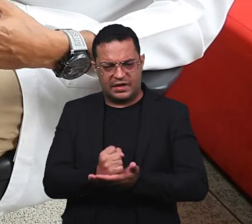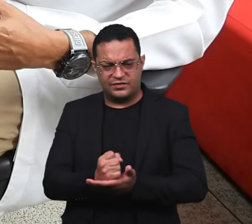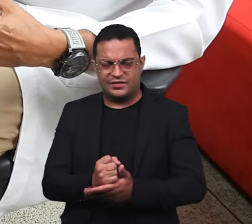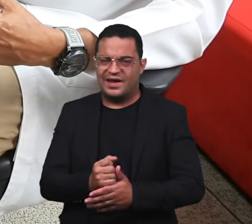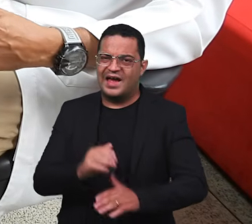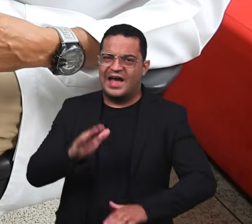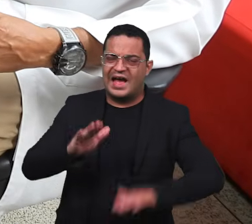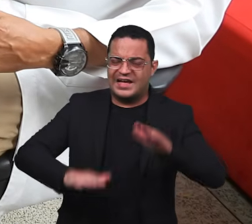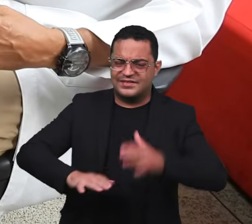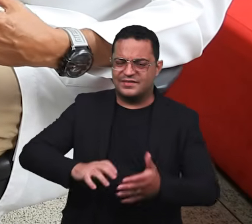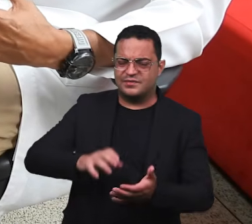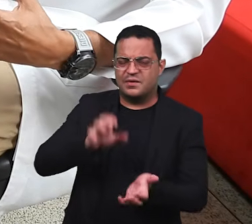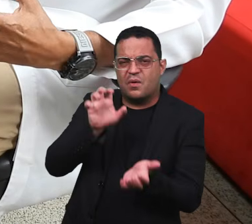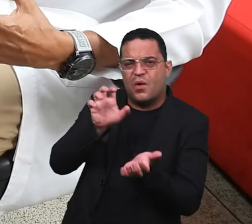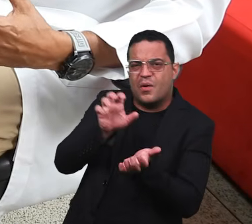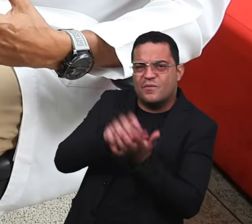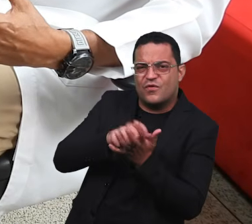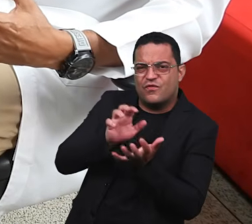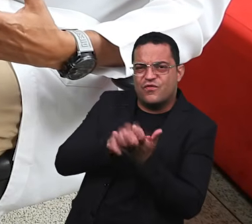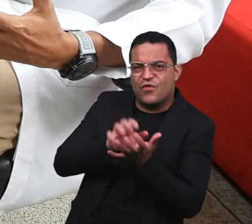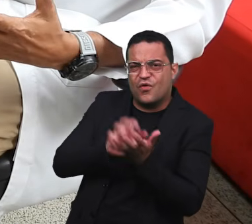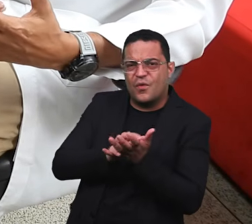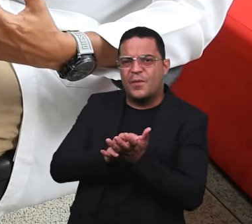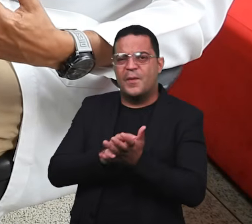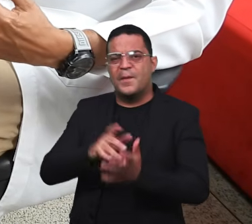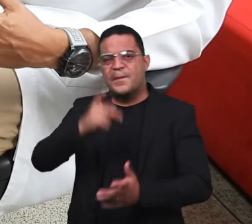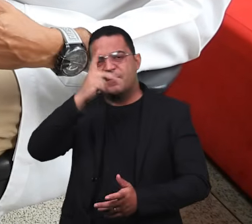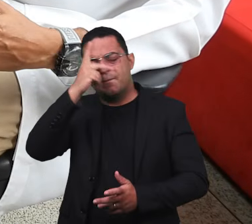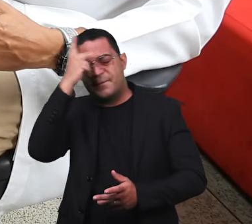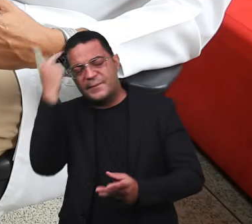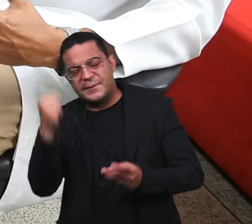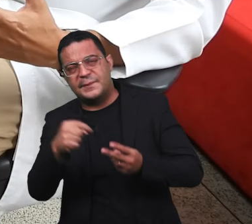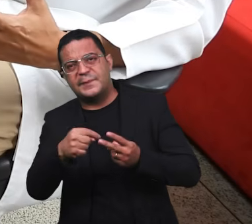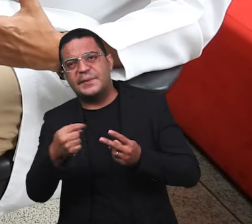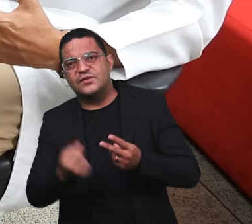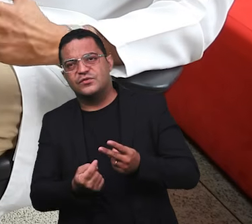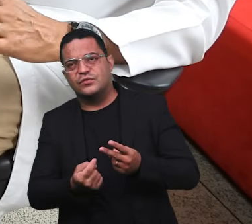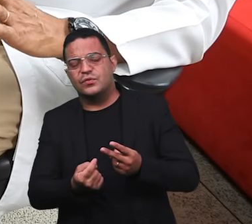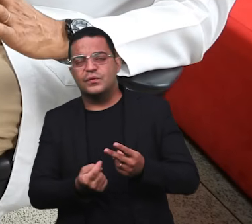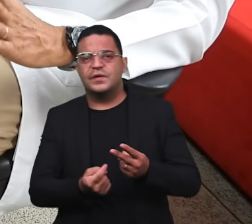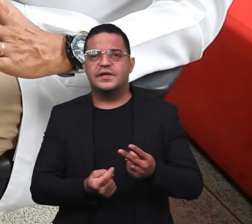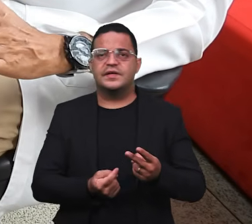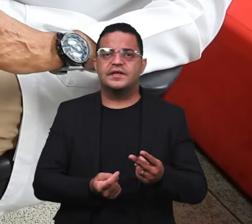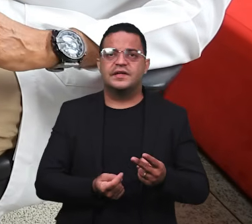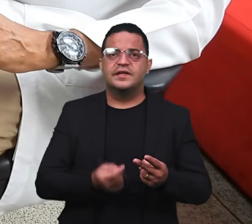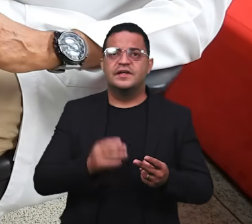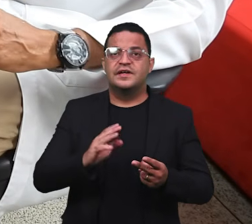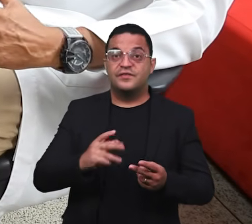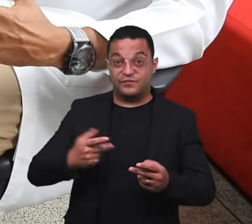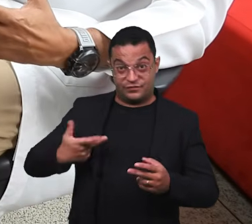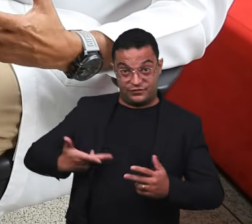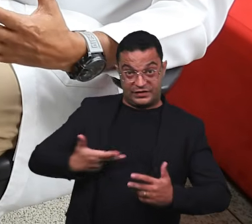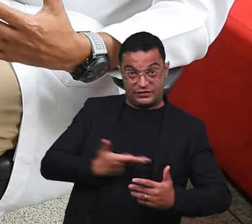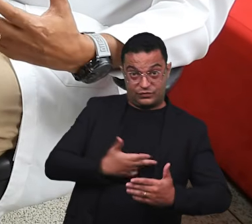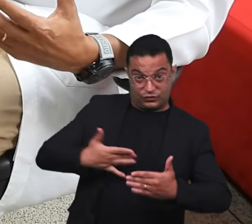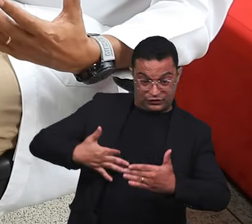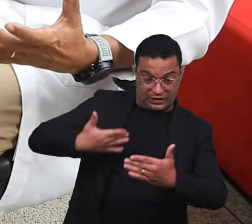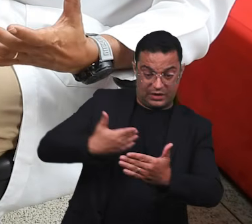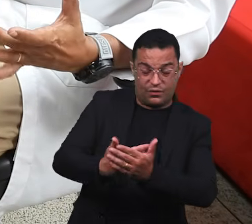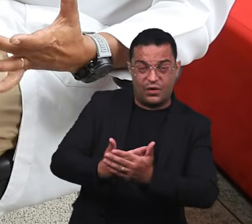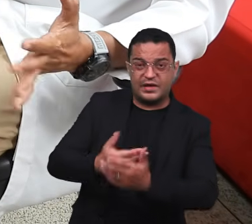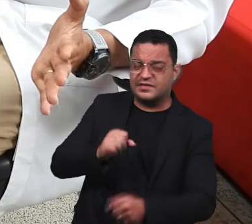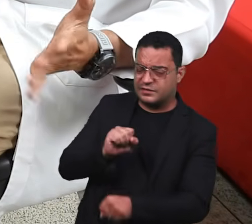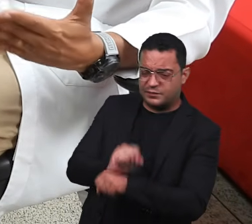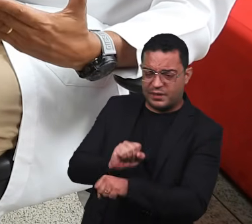muito avançada, pós-cirúrgicos de pouco tempo, né, é bom rever, esperar um pouco. Temos seminário a cada